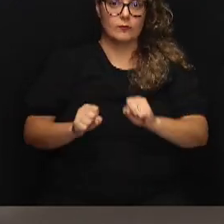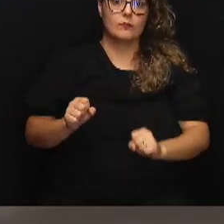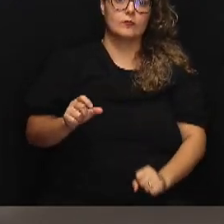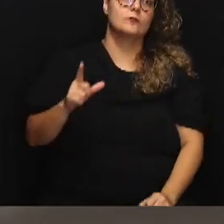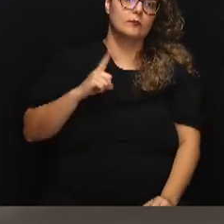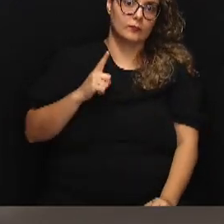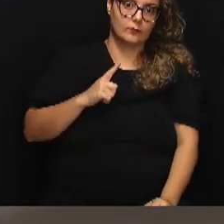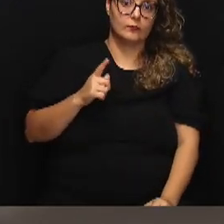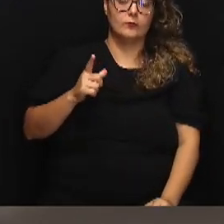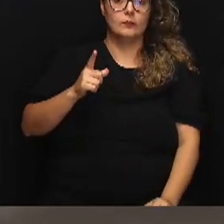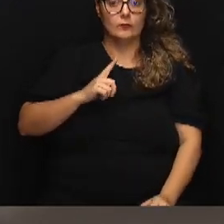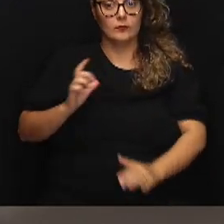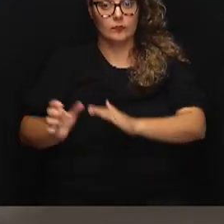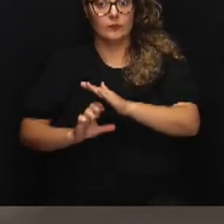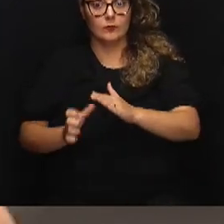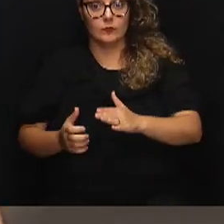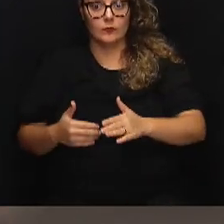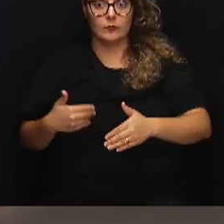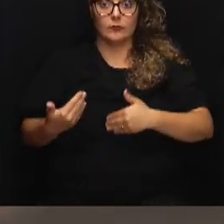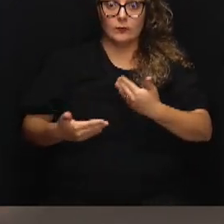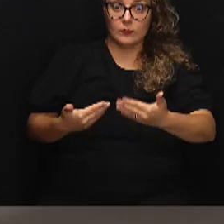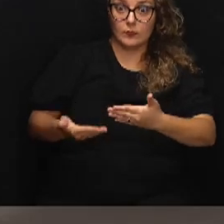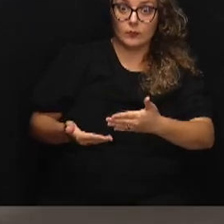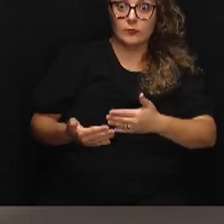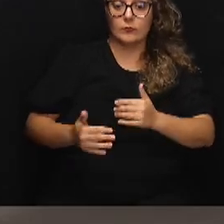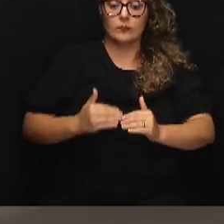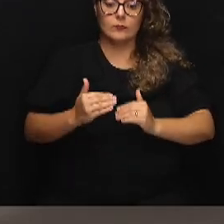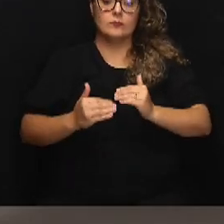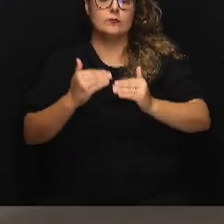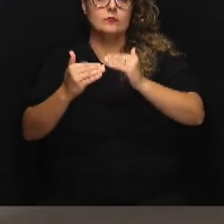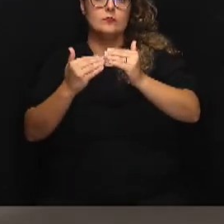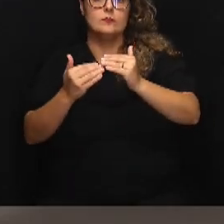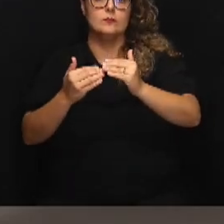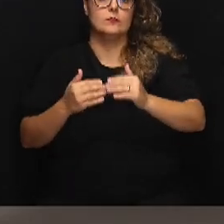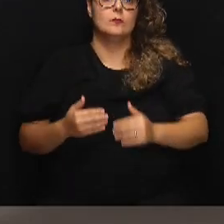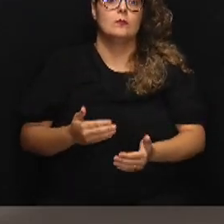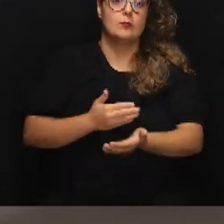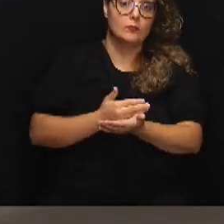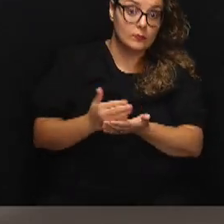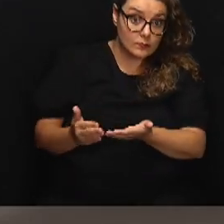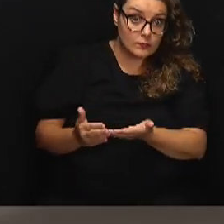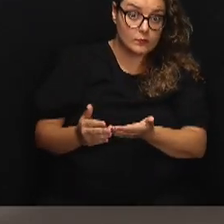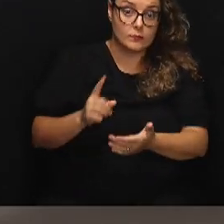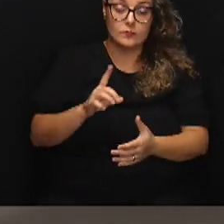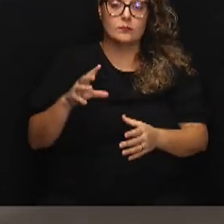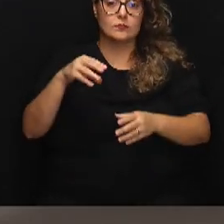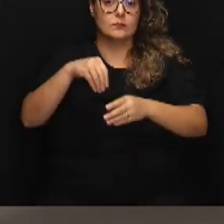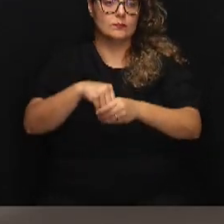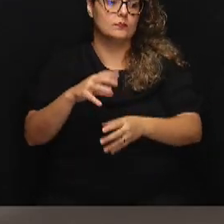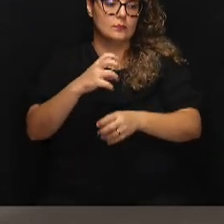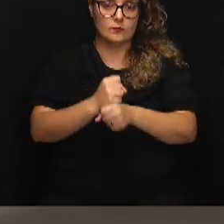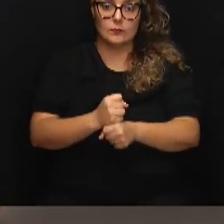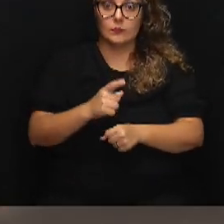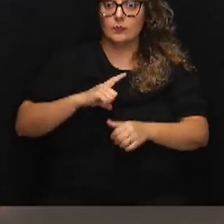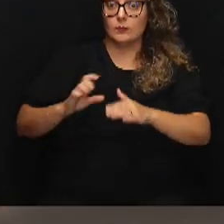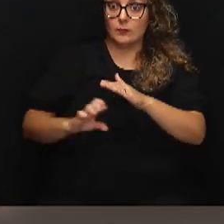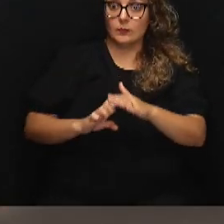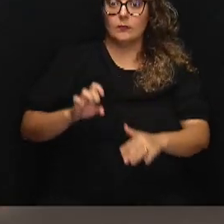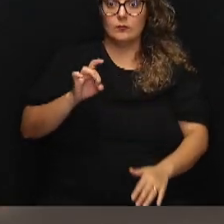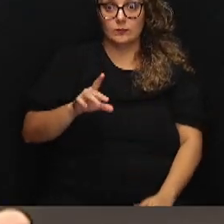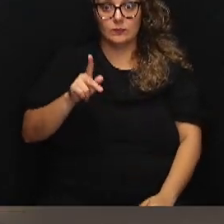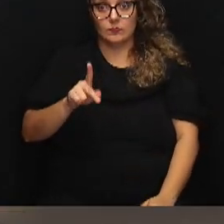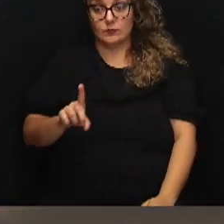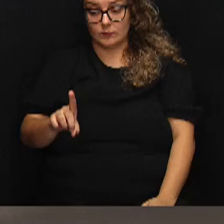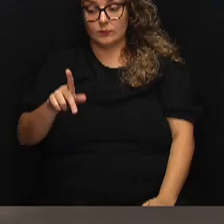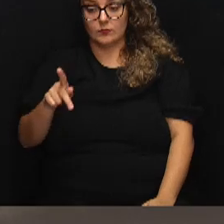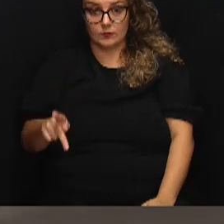Tem empresa que está no meio do caminho ainda, ela está em implantação, mas ela ainda não implantou tudo. Tem empresa que só tem o DP e fala